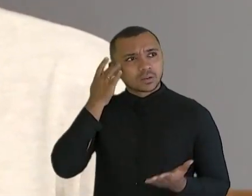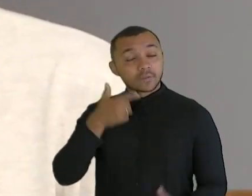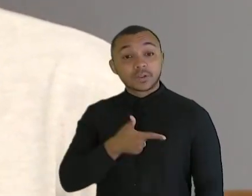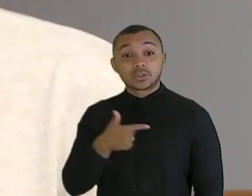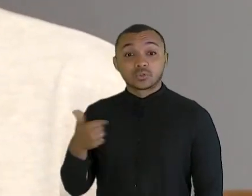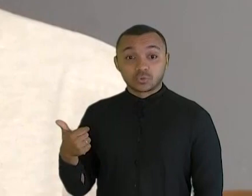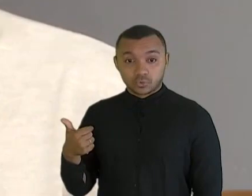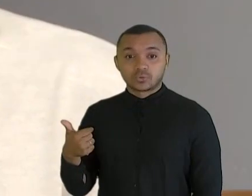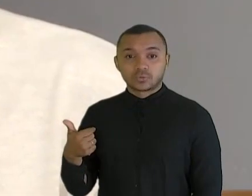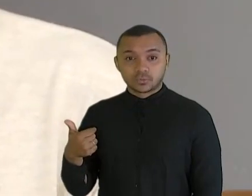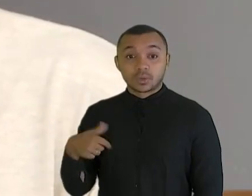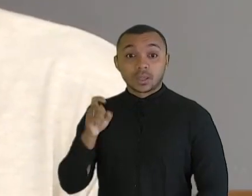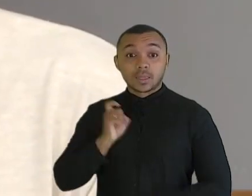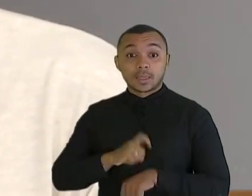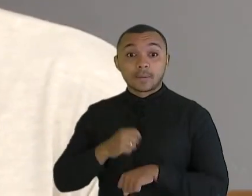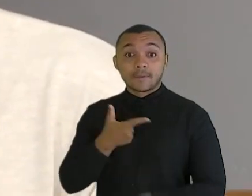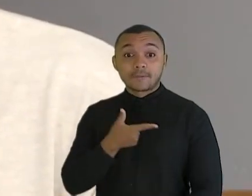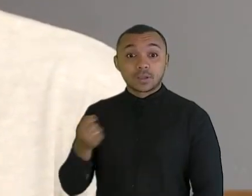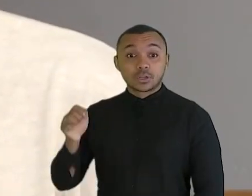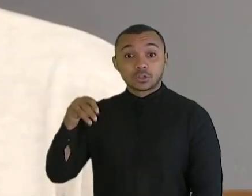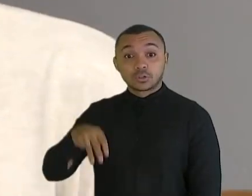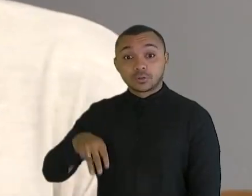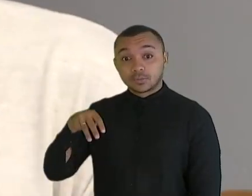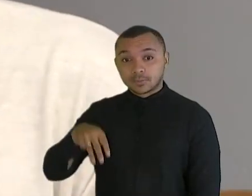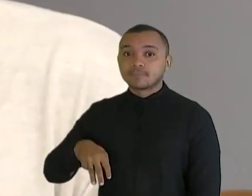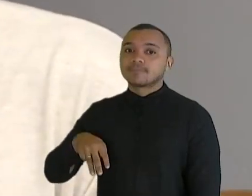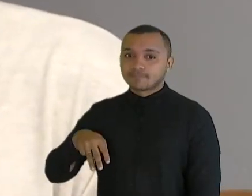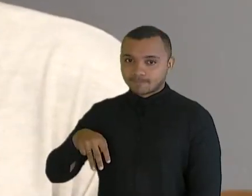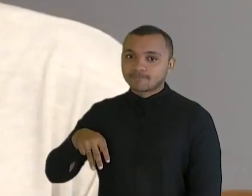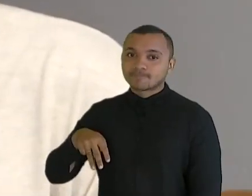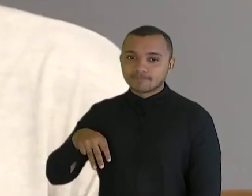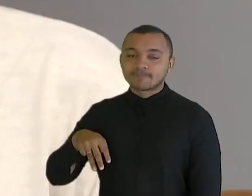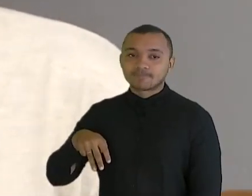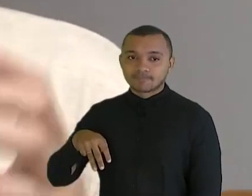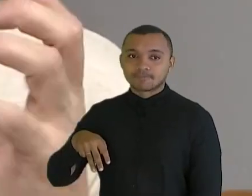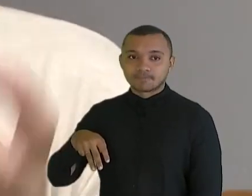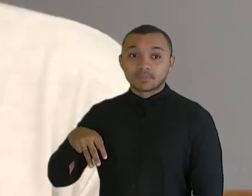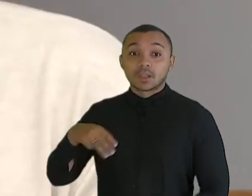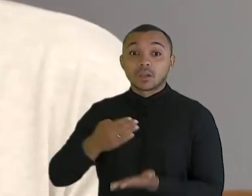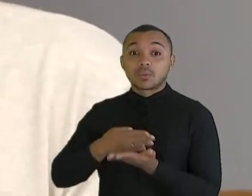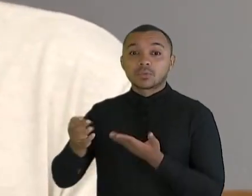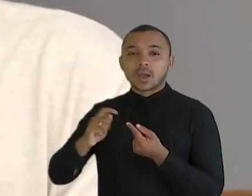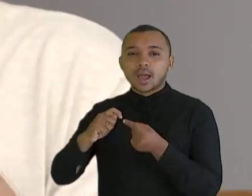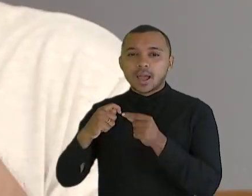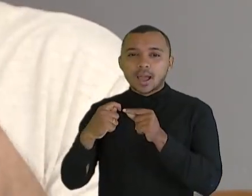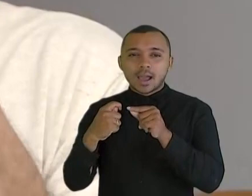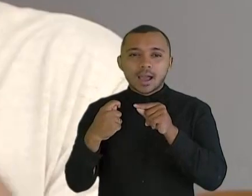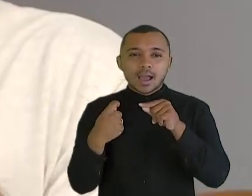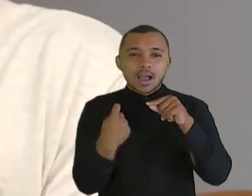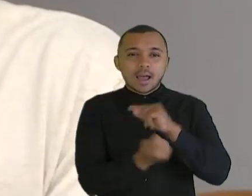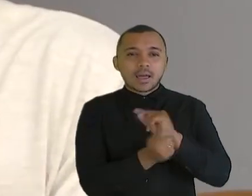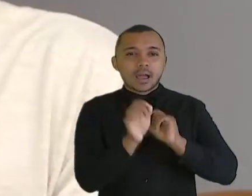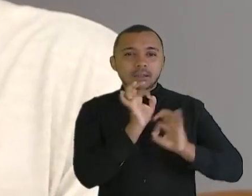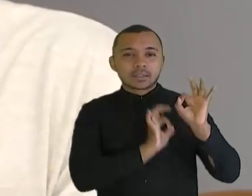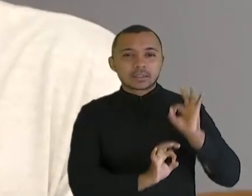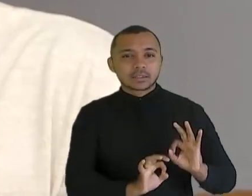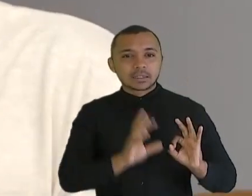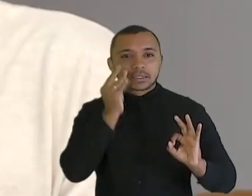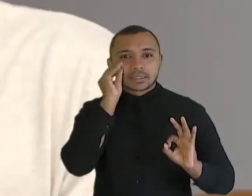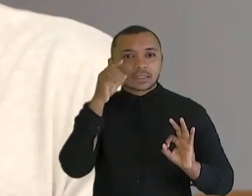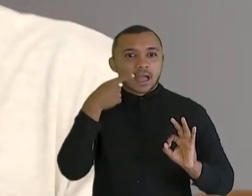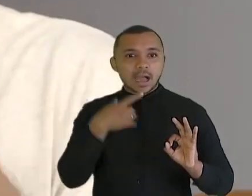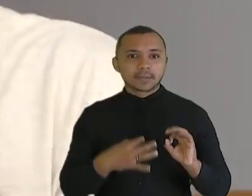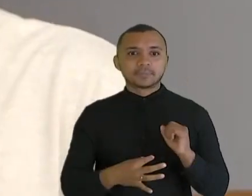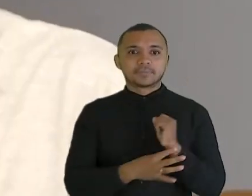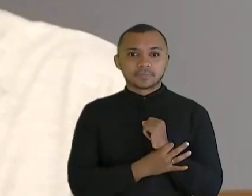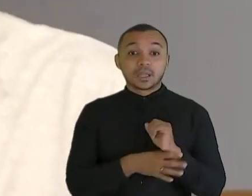gente fazer 20 minutos, aí, tesoura. E aí nós fomos adaptando ele, enxugando, para que ele ficasse mais compacto.